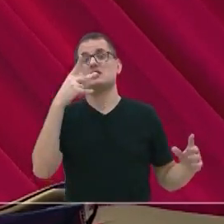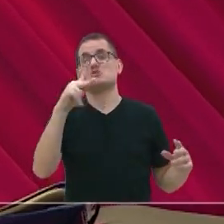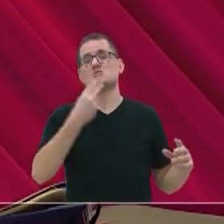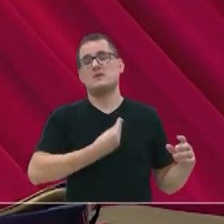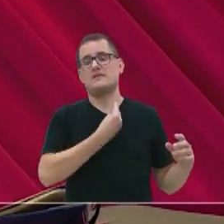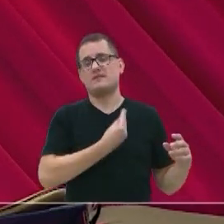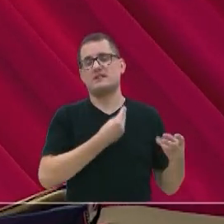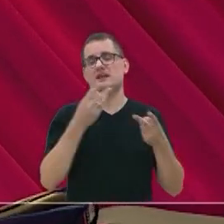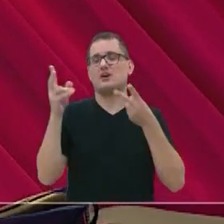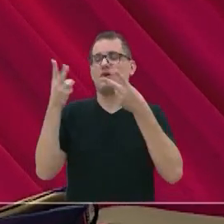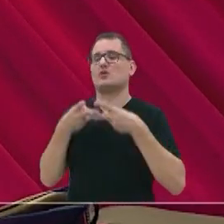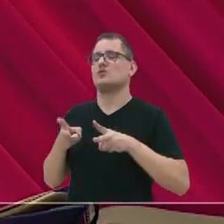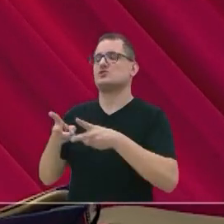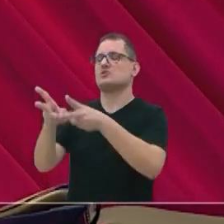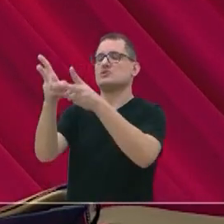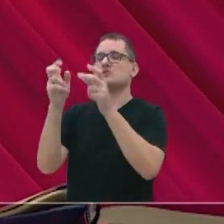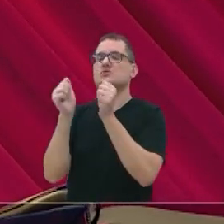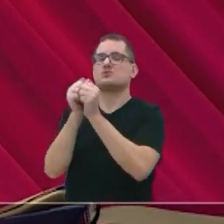siga adiante,